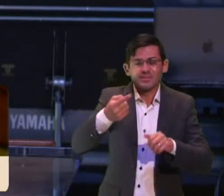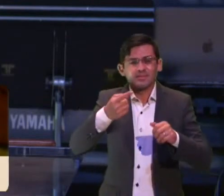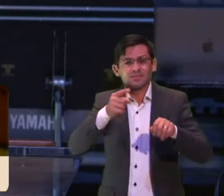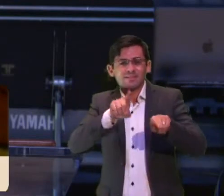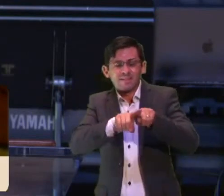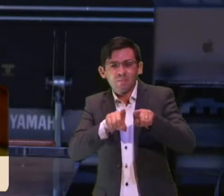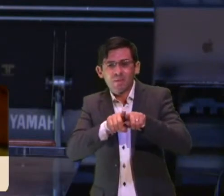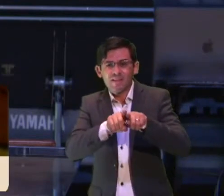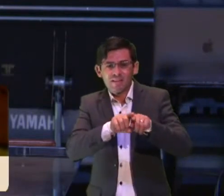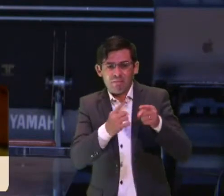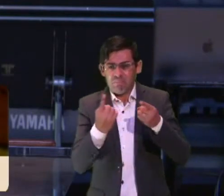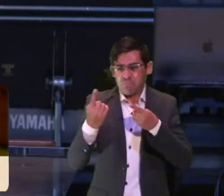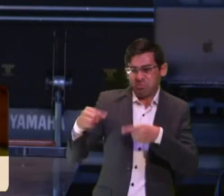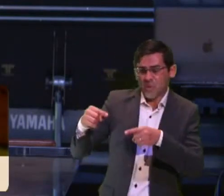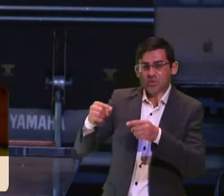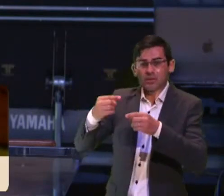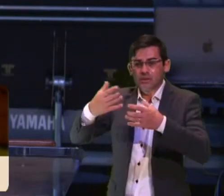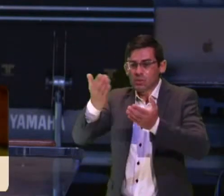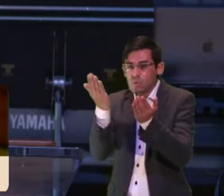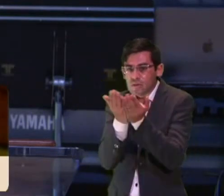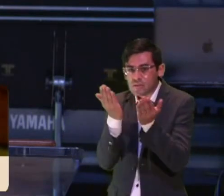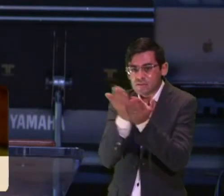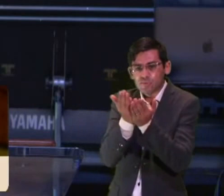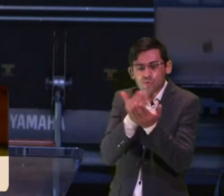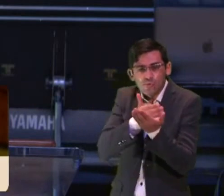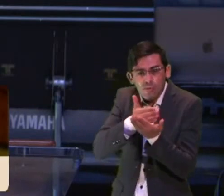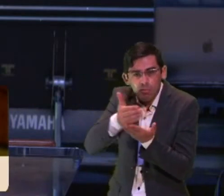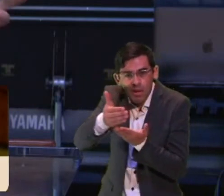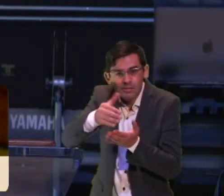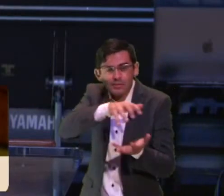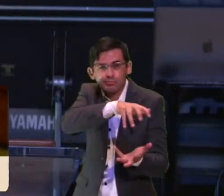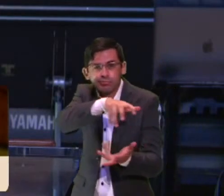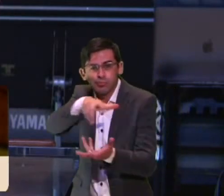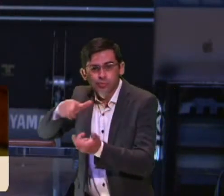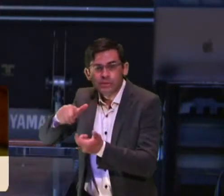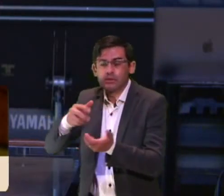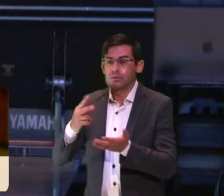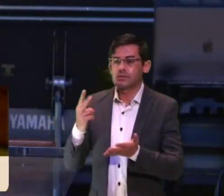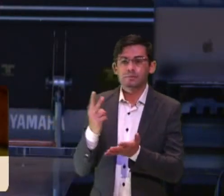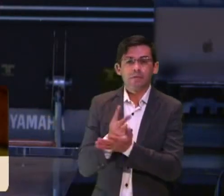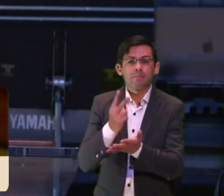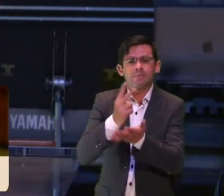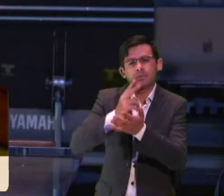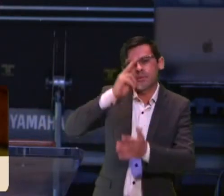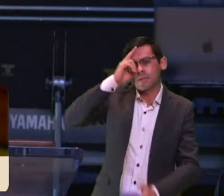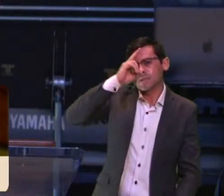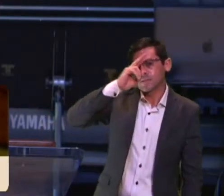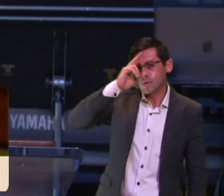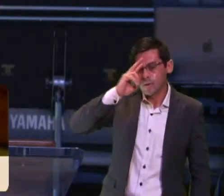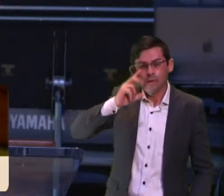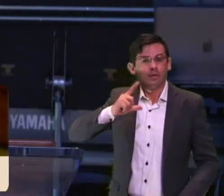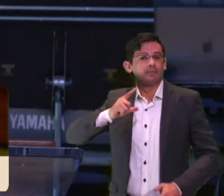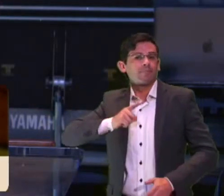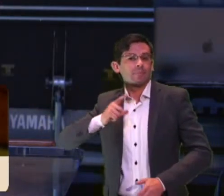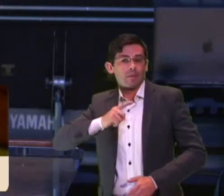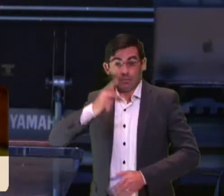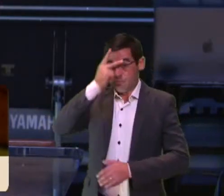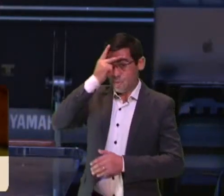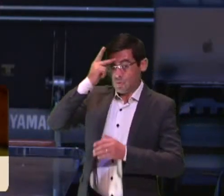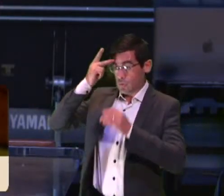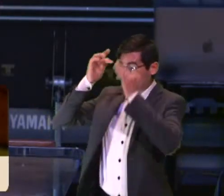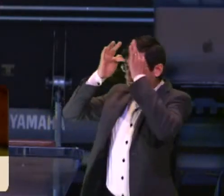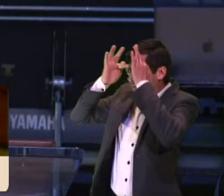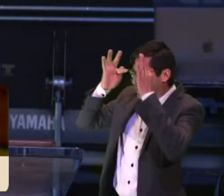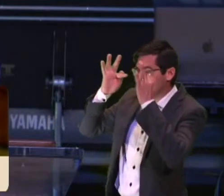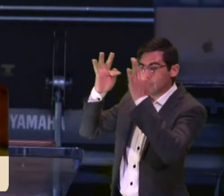pós-cristãos ou contra o cristianismo se estabelecem, sempre na história houveram remanescentes fiéis.